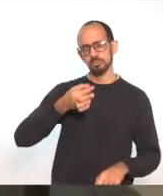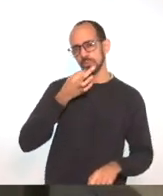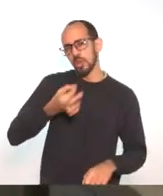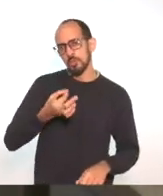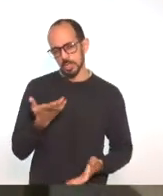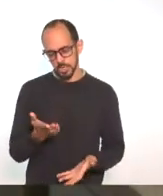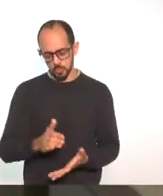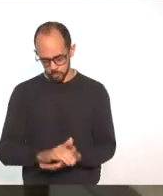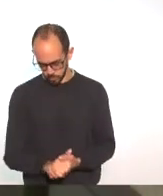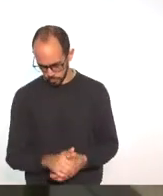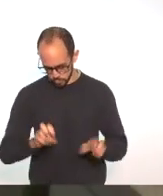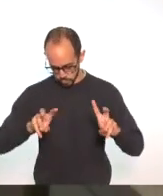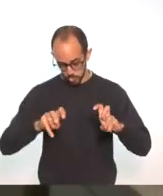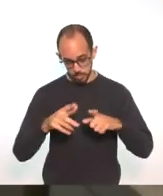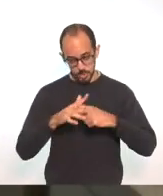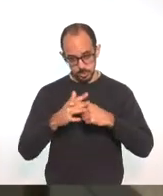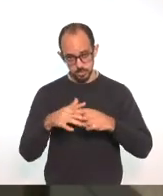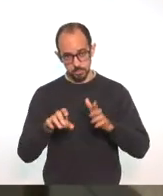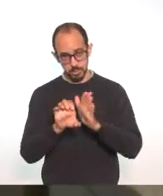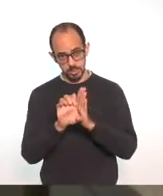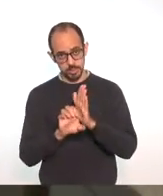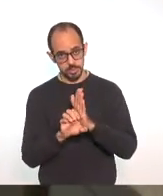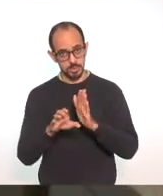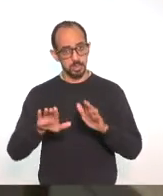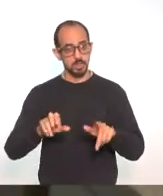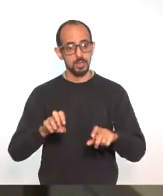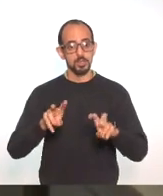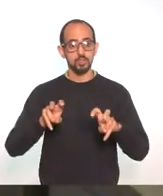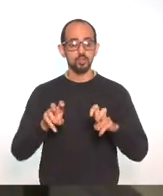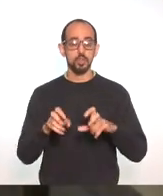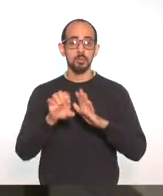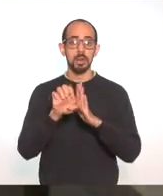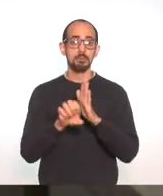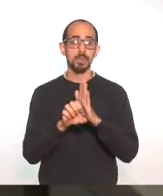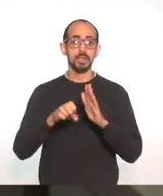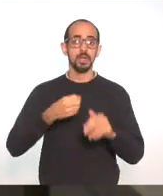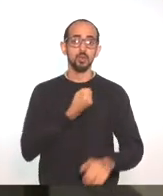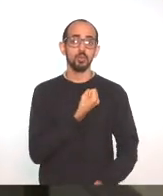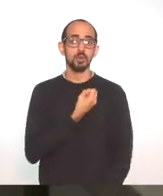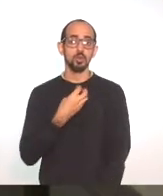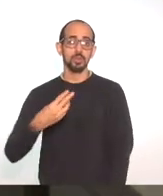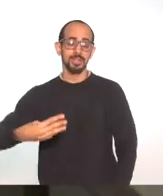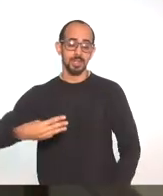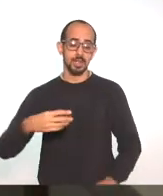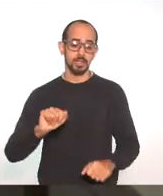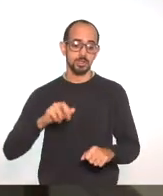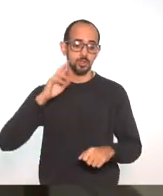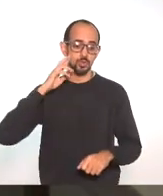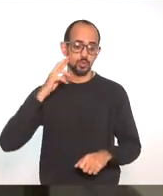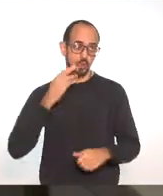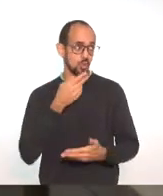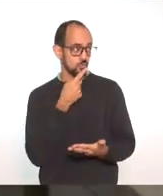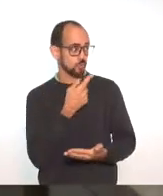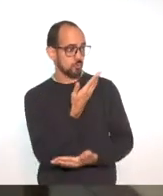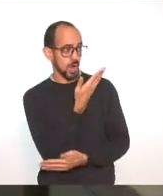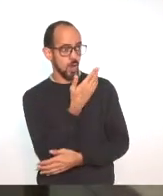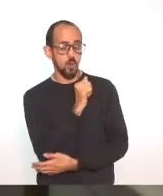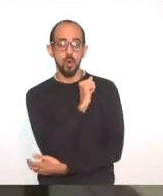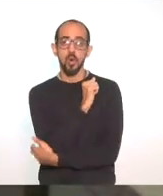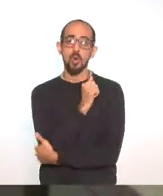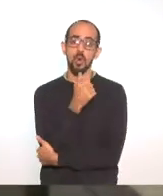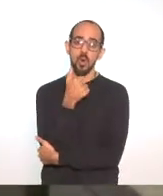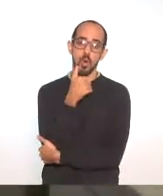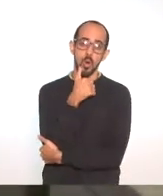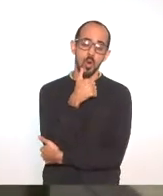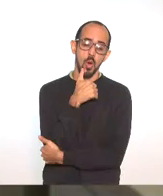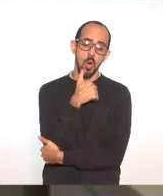E quanto a emenda modificativa nº 3 que o Senhor cifra e a medida da